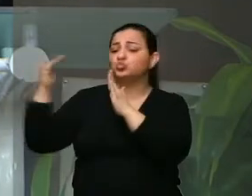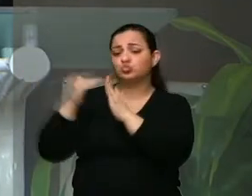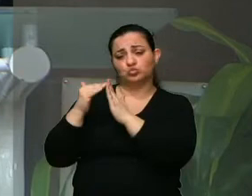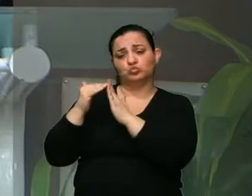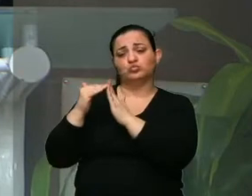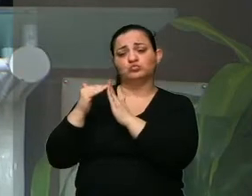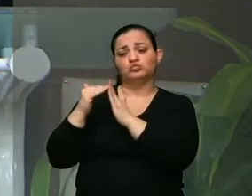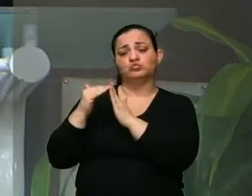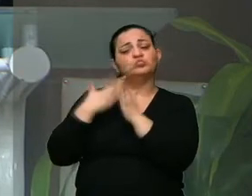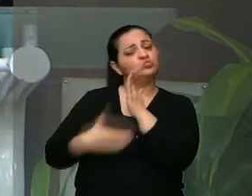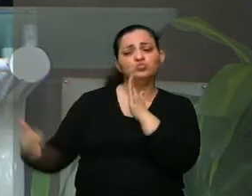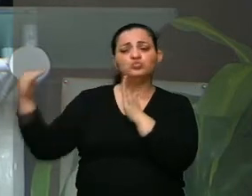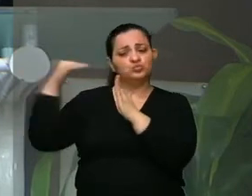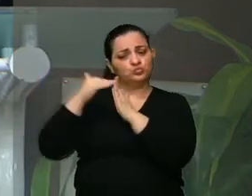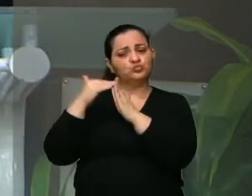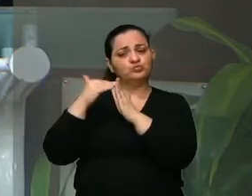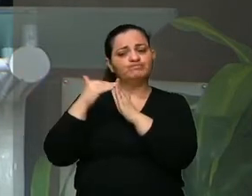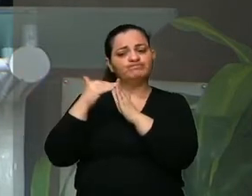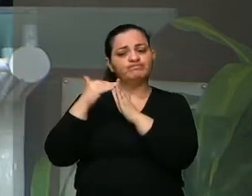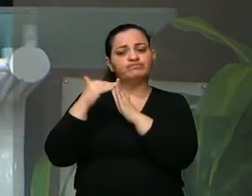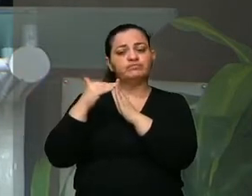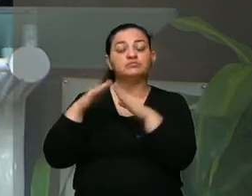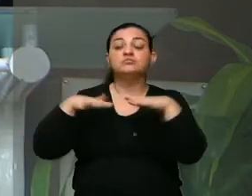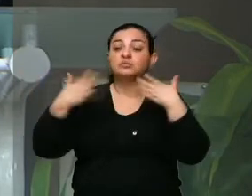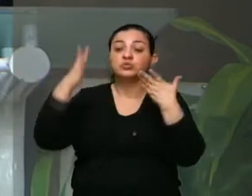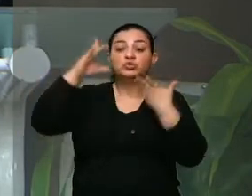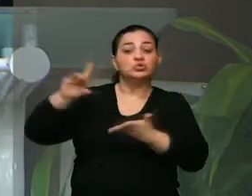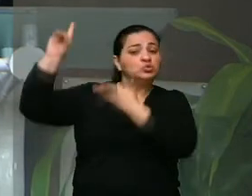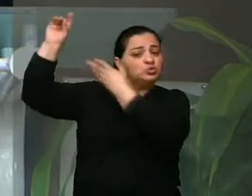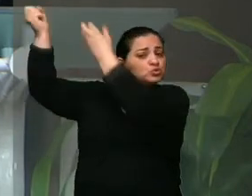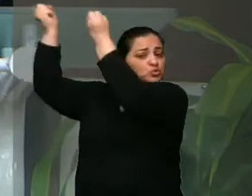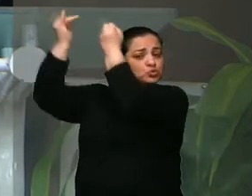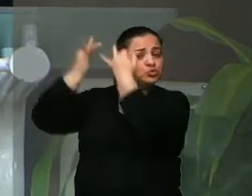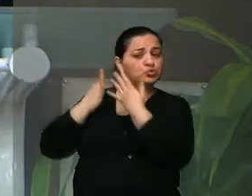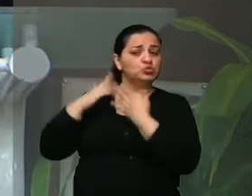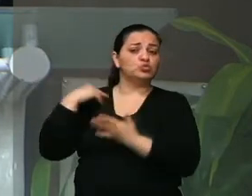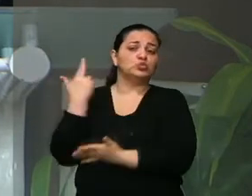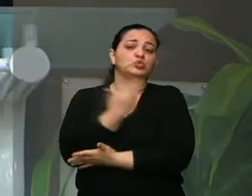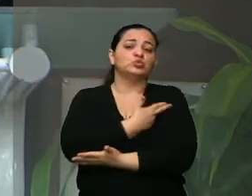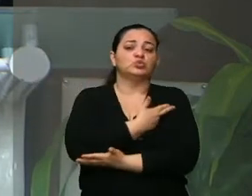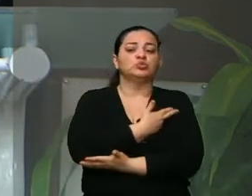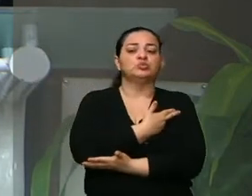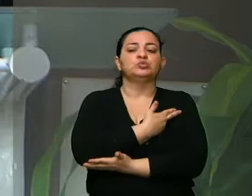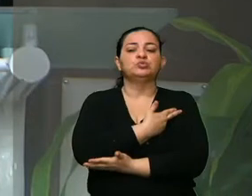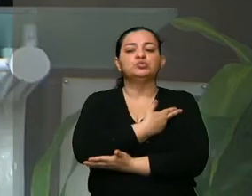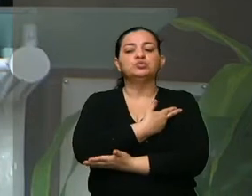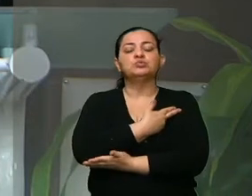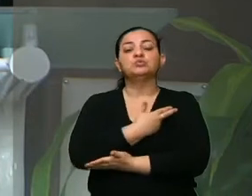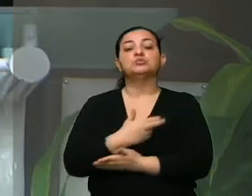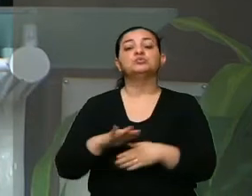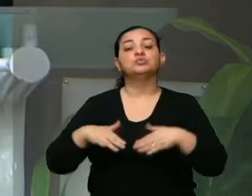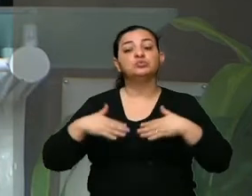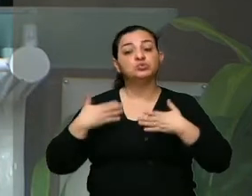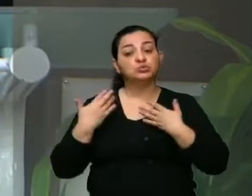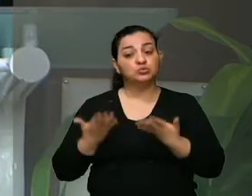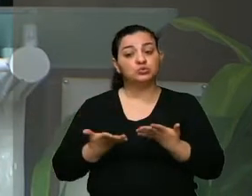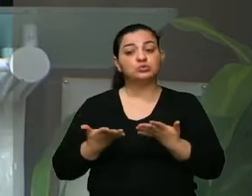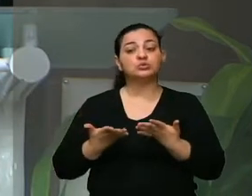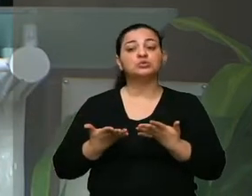em tudo aí deus vai nos abençoar e quando